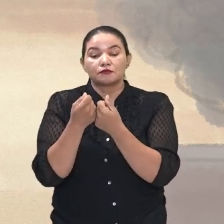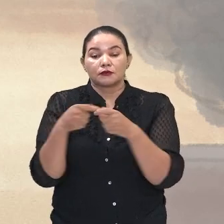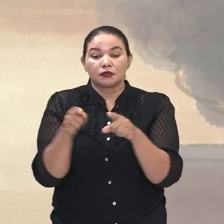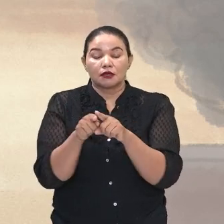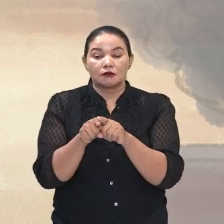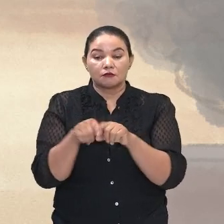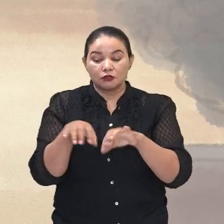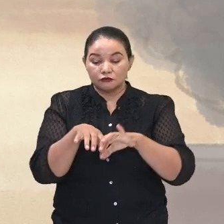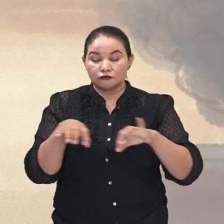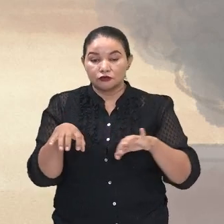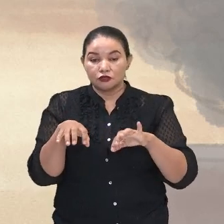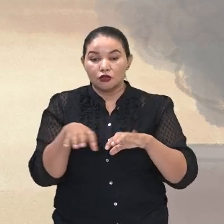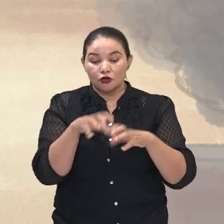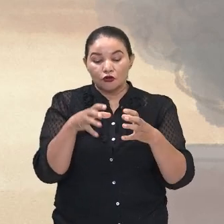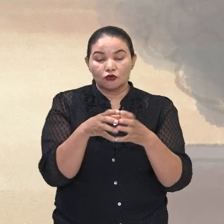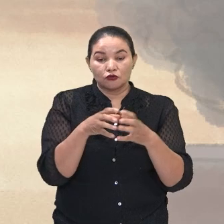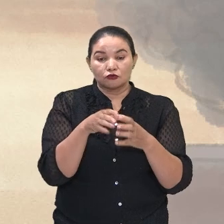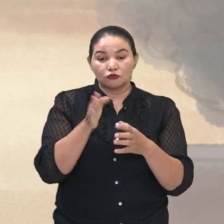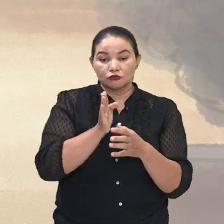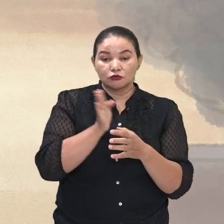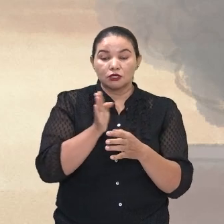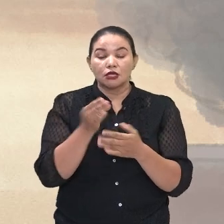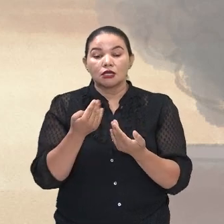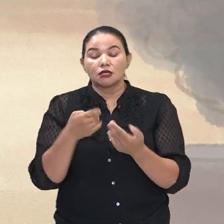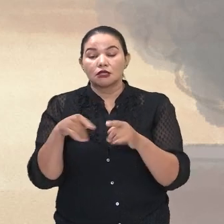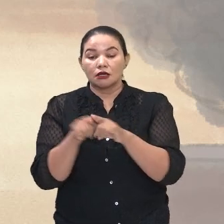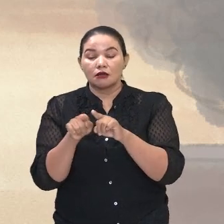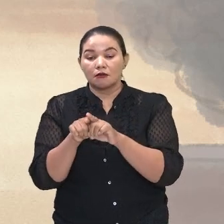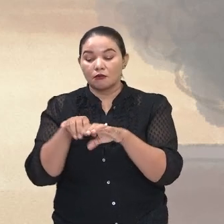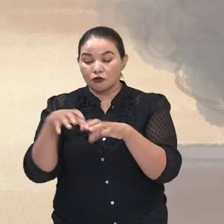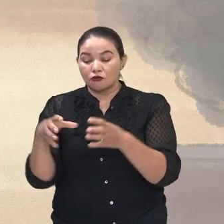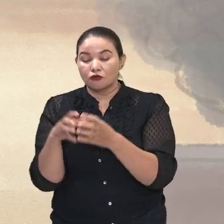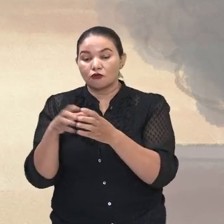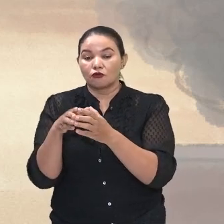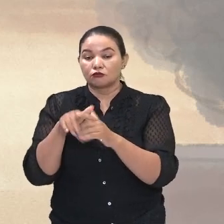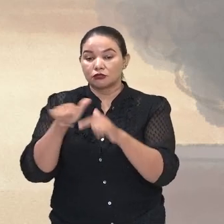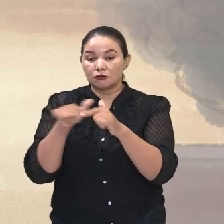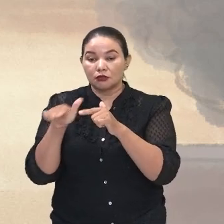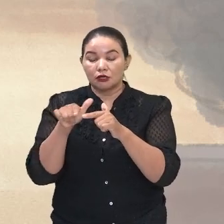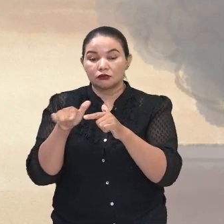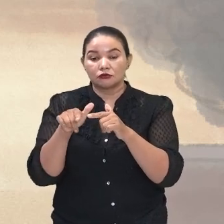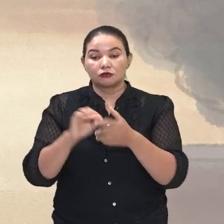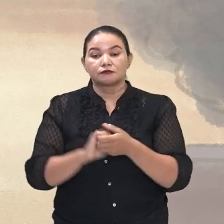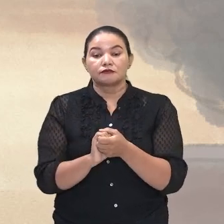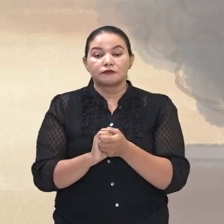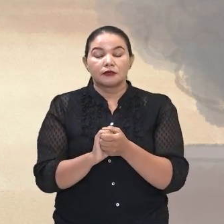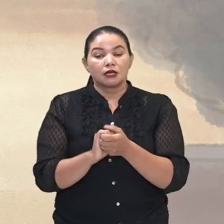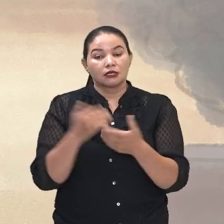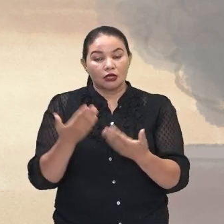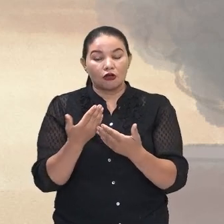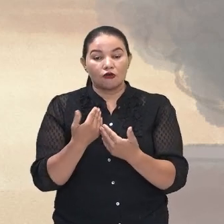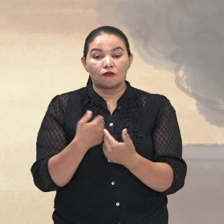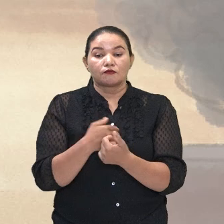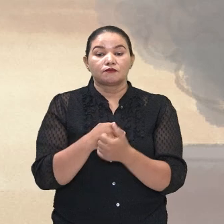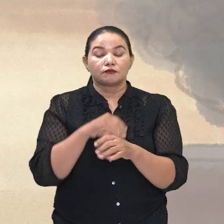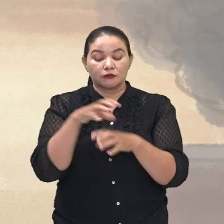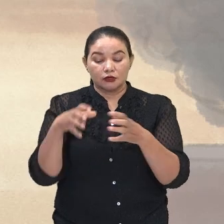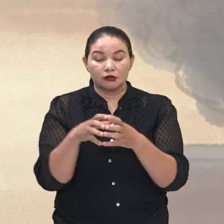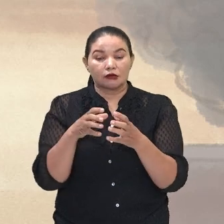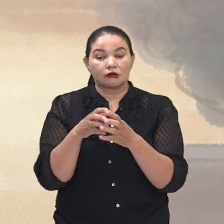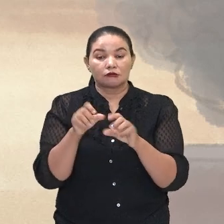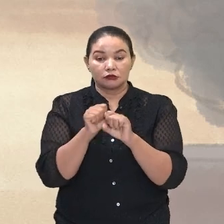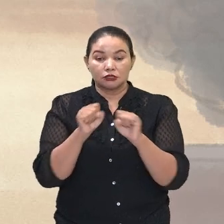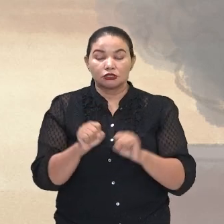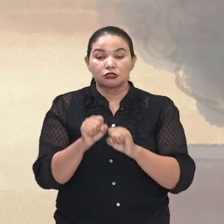classes sociais, entre o burguês e o proletariado. Então, nós temos agora o fortalecimento desse sistema.